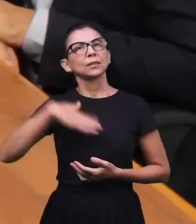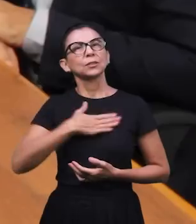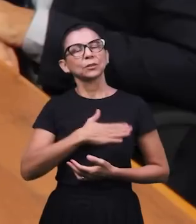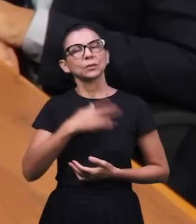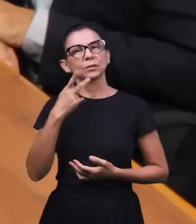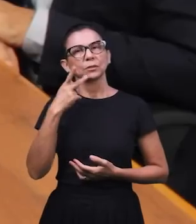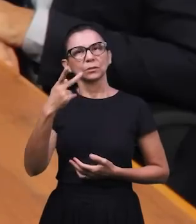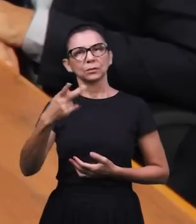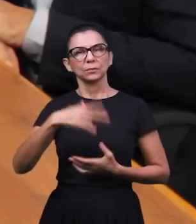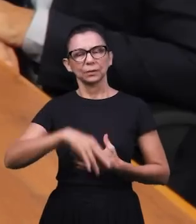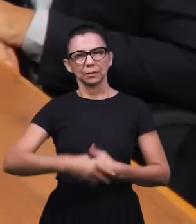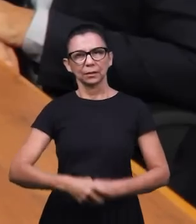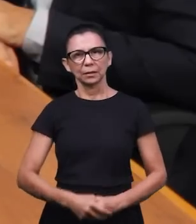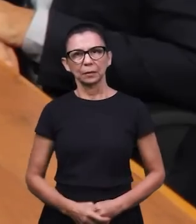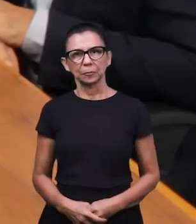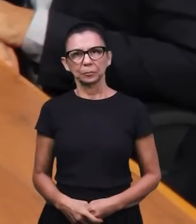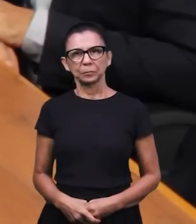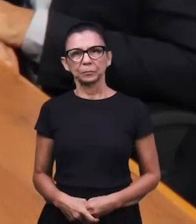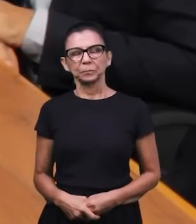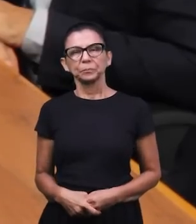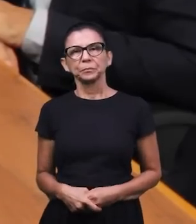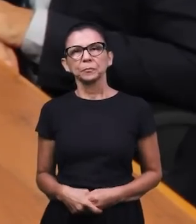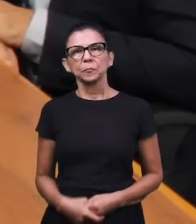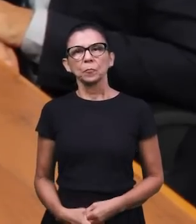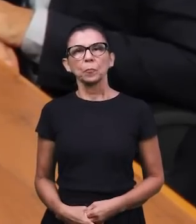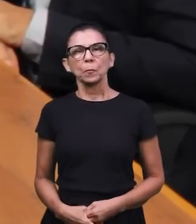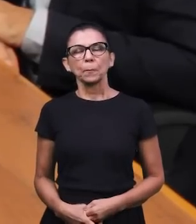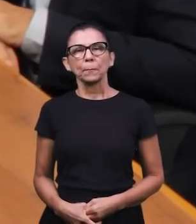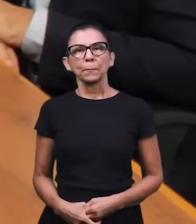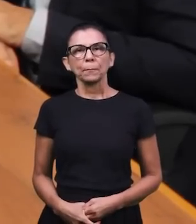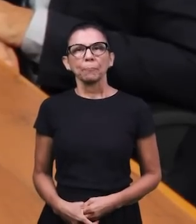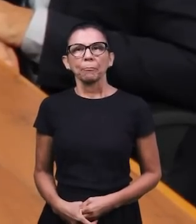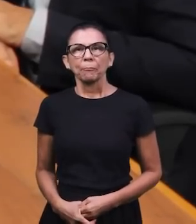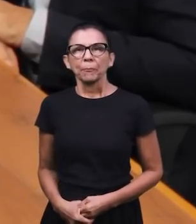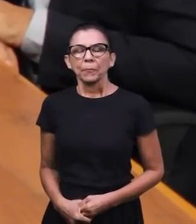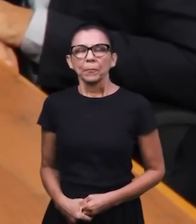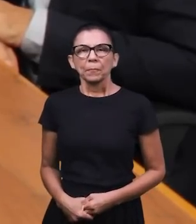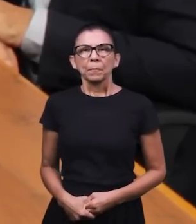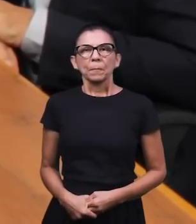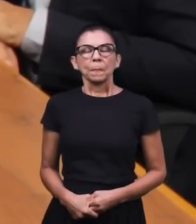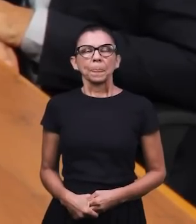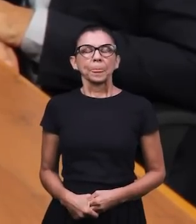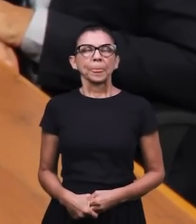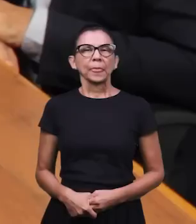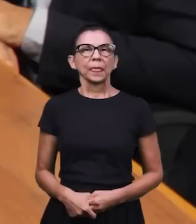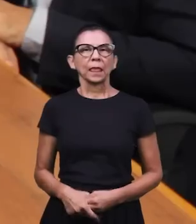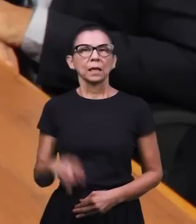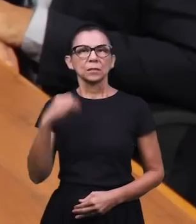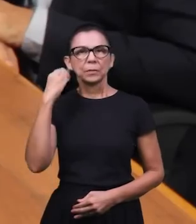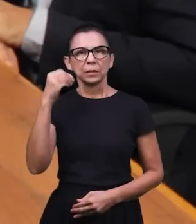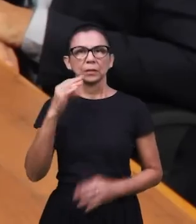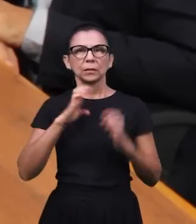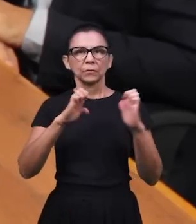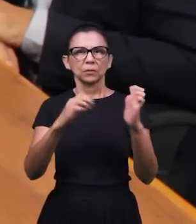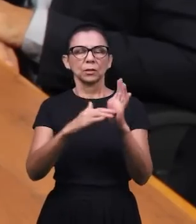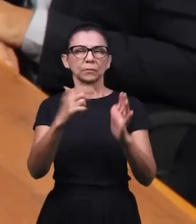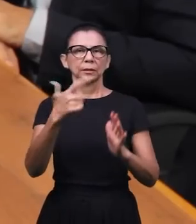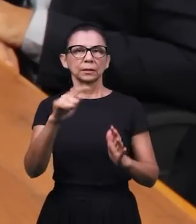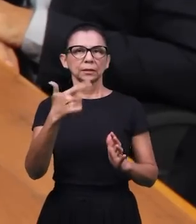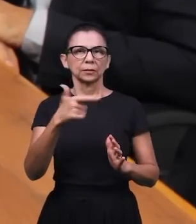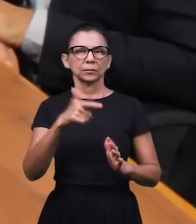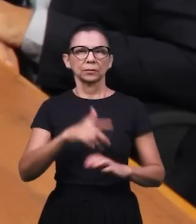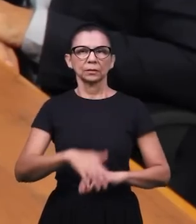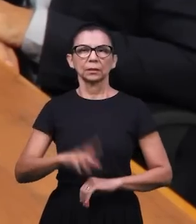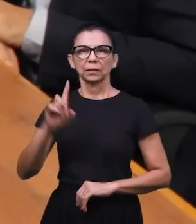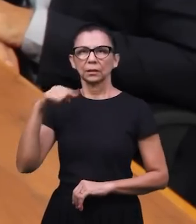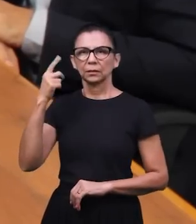aqui excepcionalmente, nem no Sem Fronteira eu contei. Queria contar, mas não contei. Vou contar. Não sei